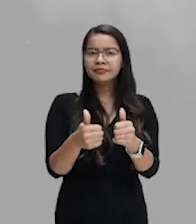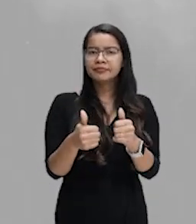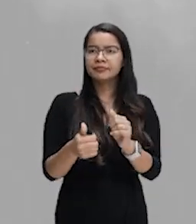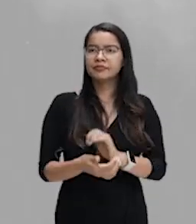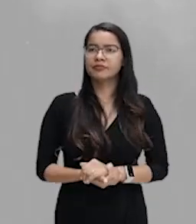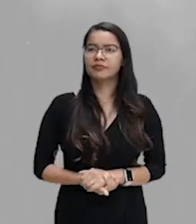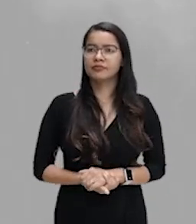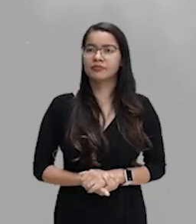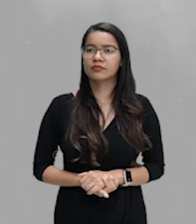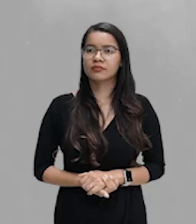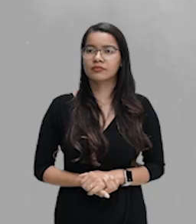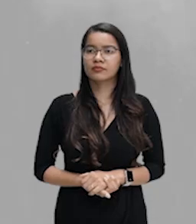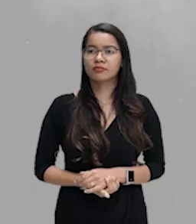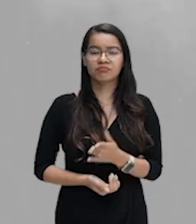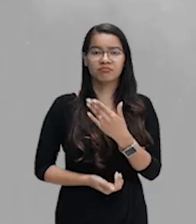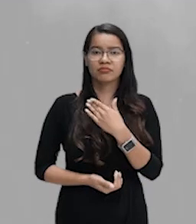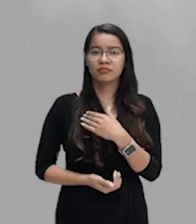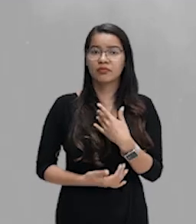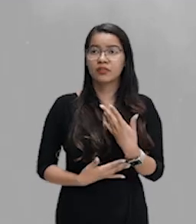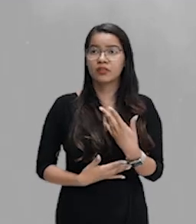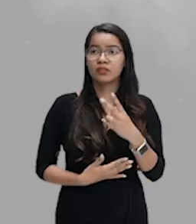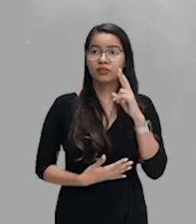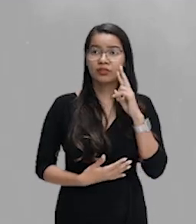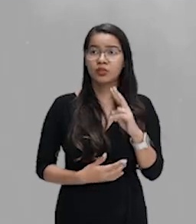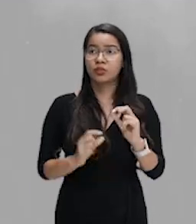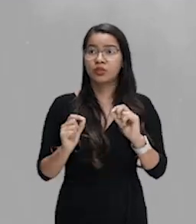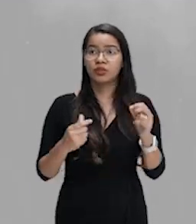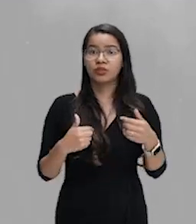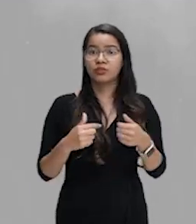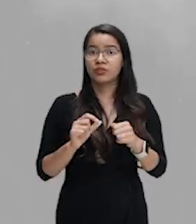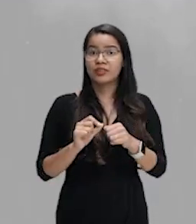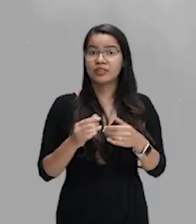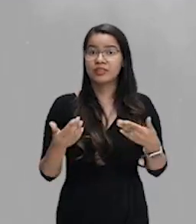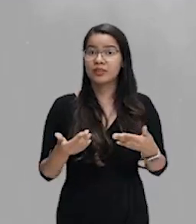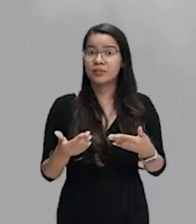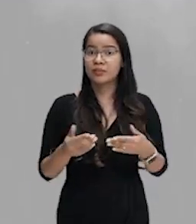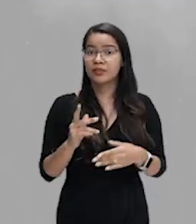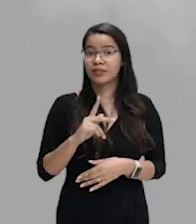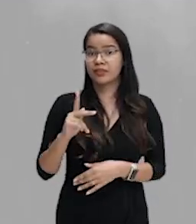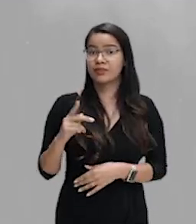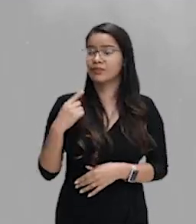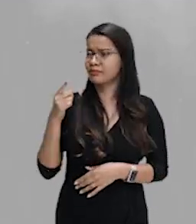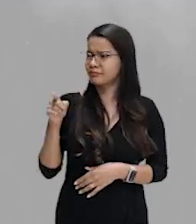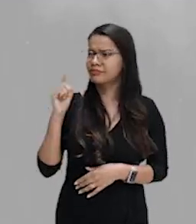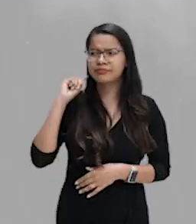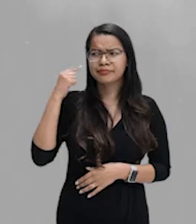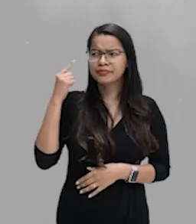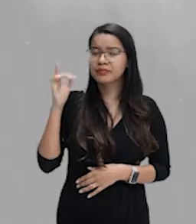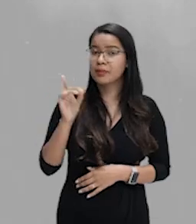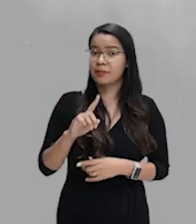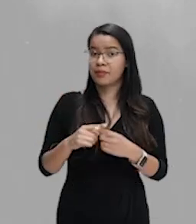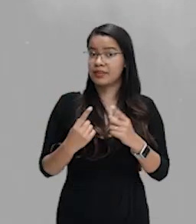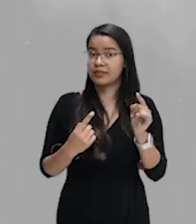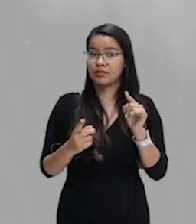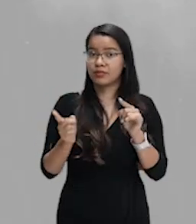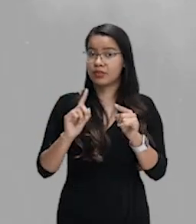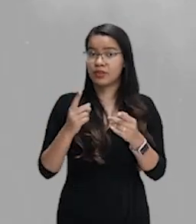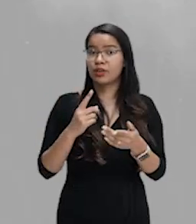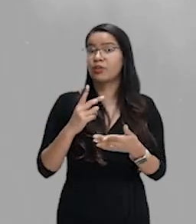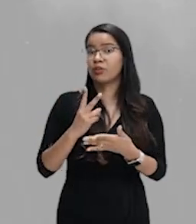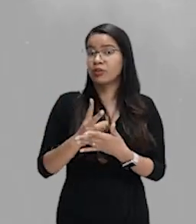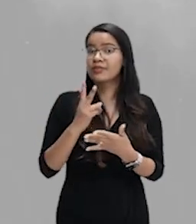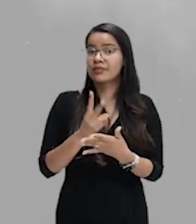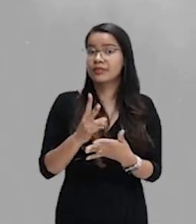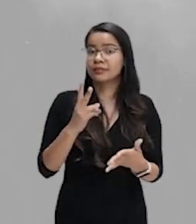foi literalmente deixado de lado. Quando eu, meu Deus, o que é que eu estou fazendo aqui? Professor, o senhor está doido. Só que isso não é constante.